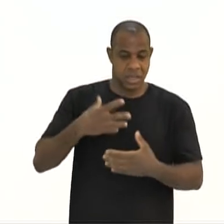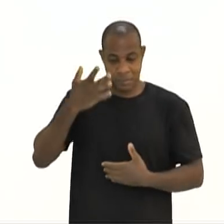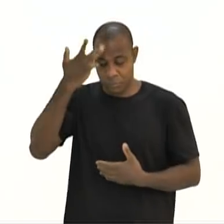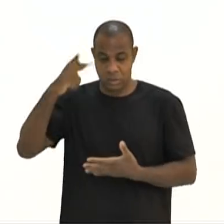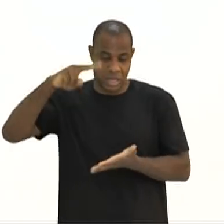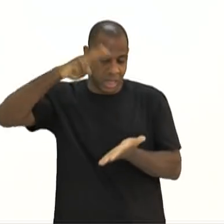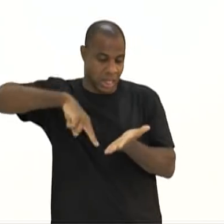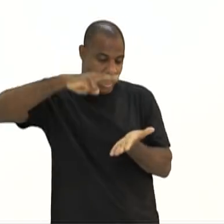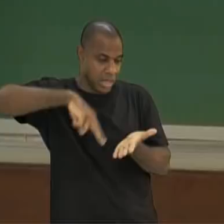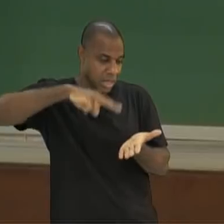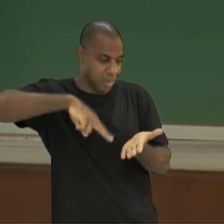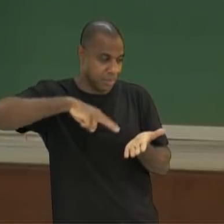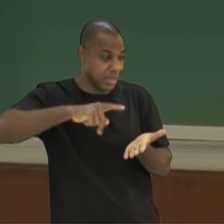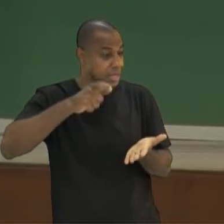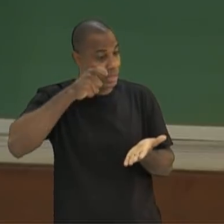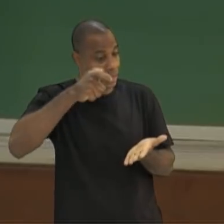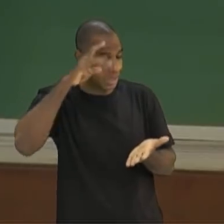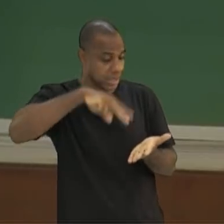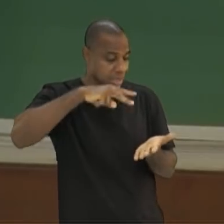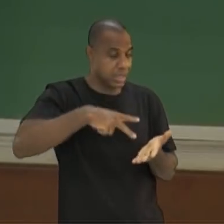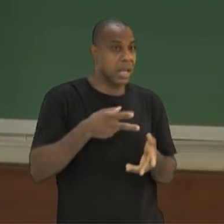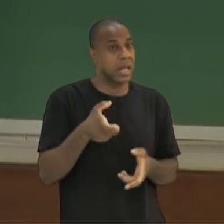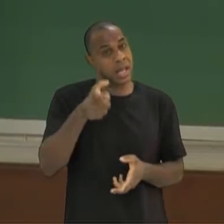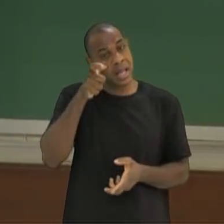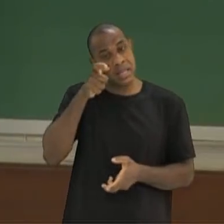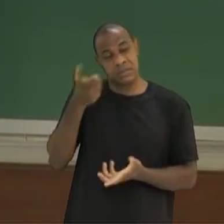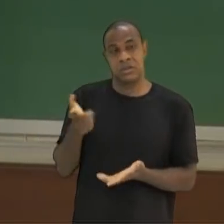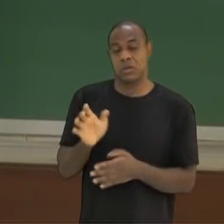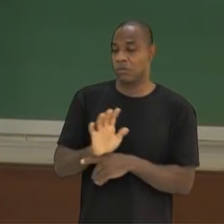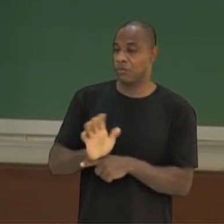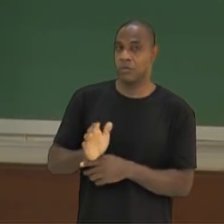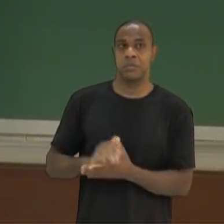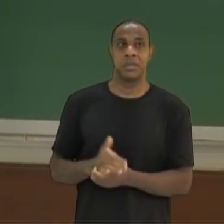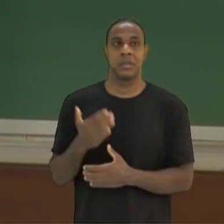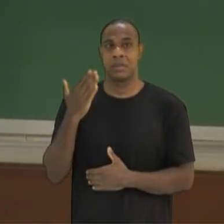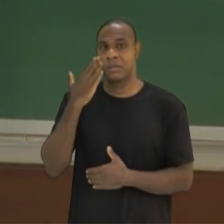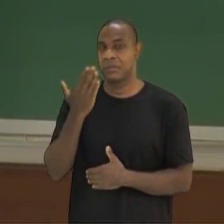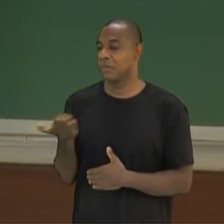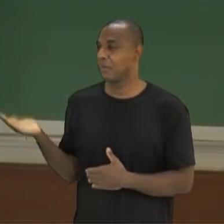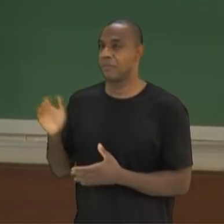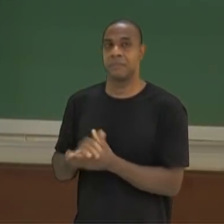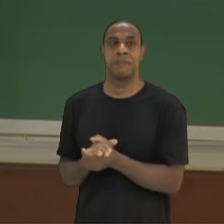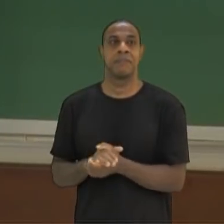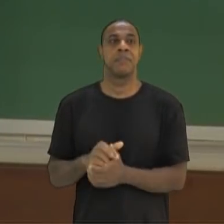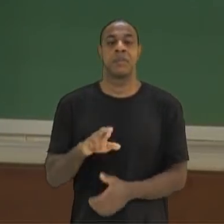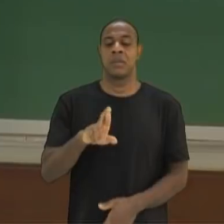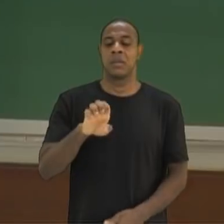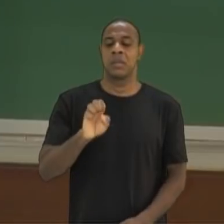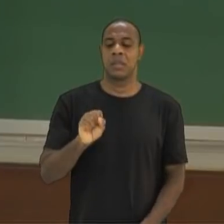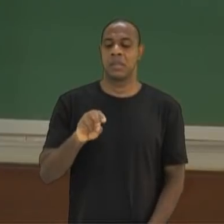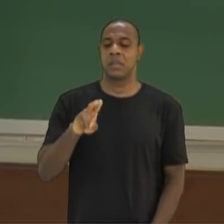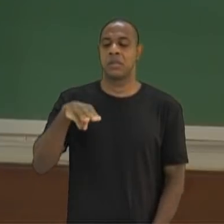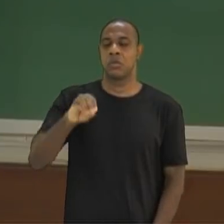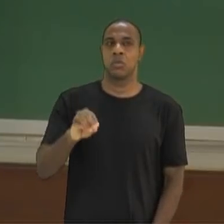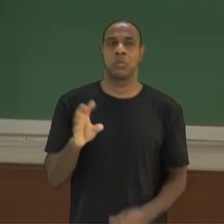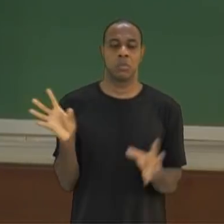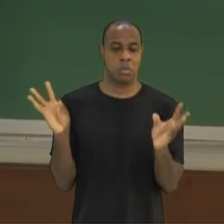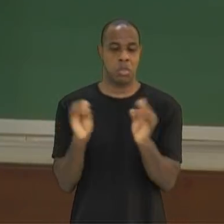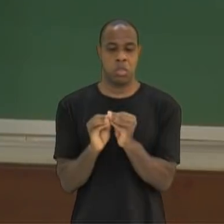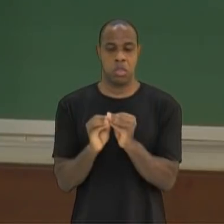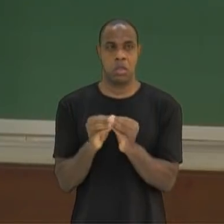telespectador para se interessar por assistir esse filme. Observem agora um exemplo de